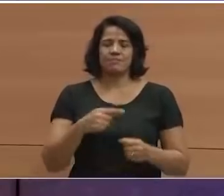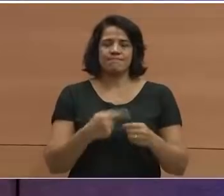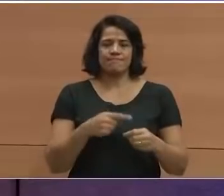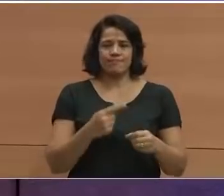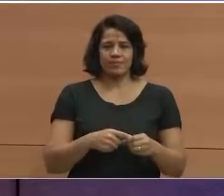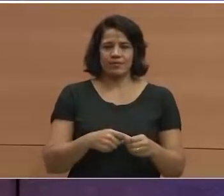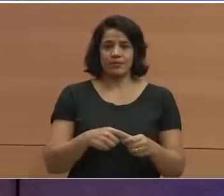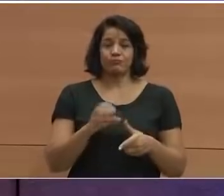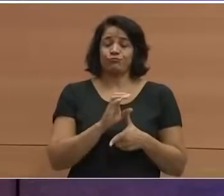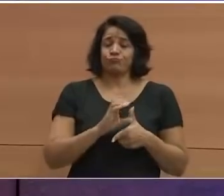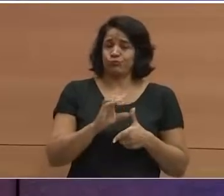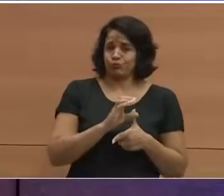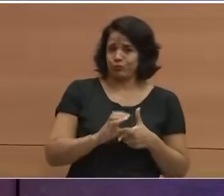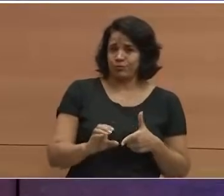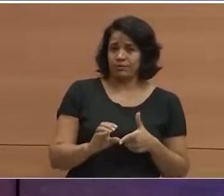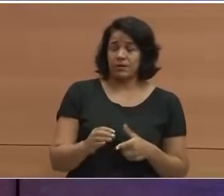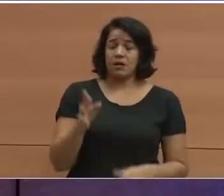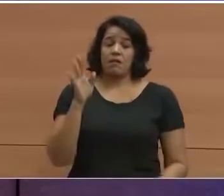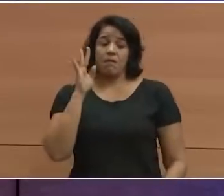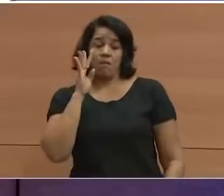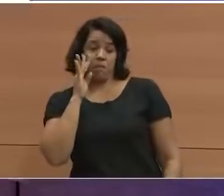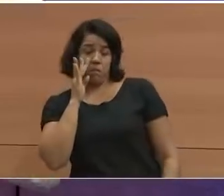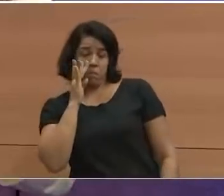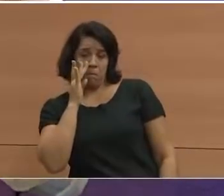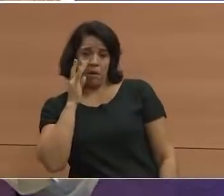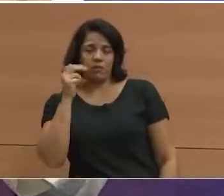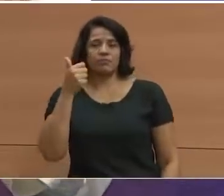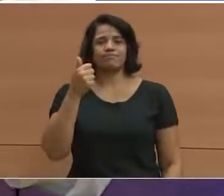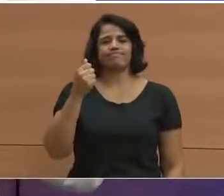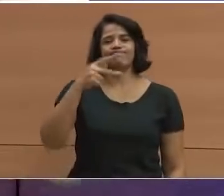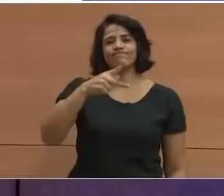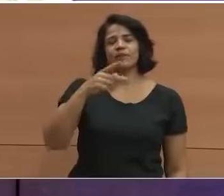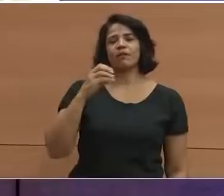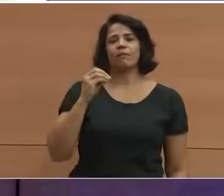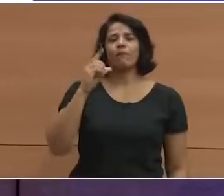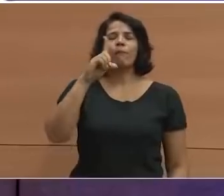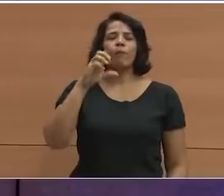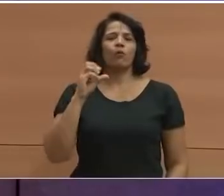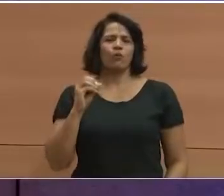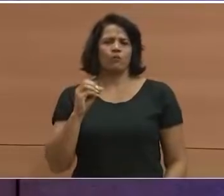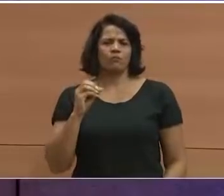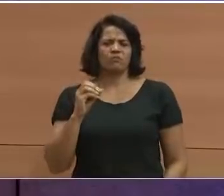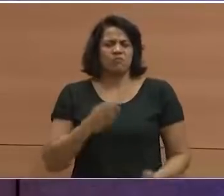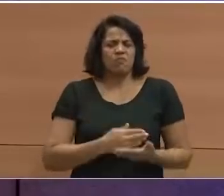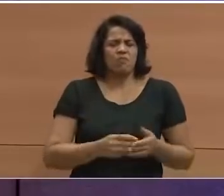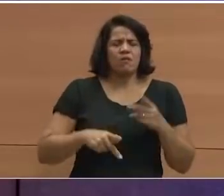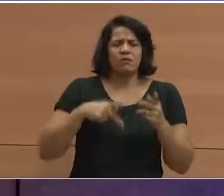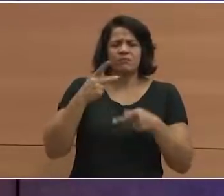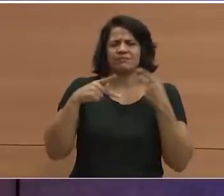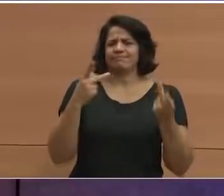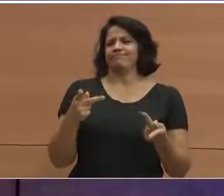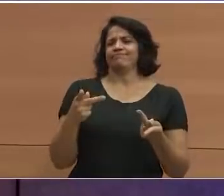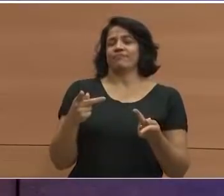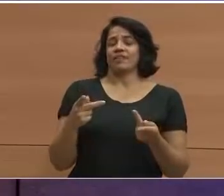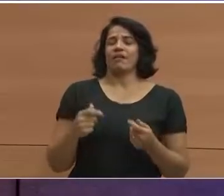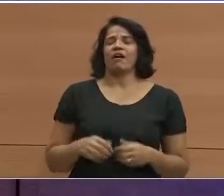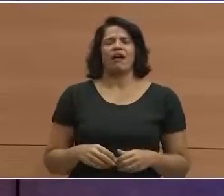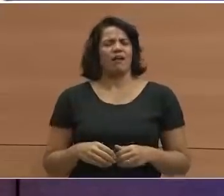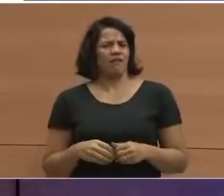esse jeito do Apolo e passaram a dizer que Apolo sim,